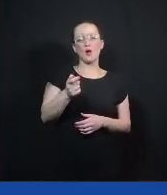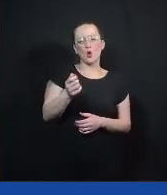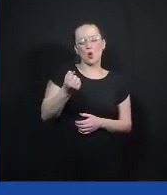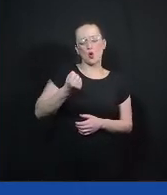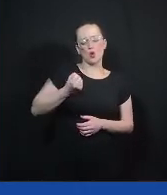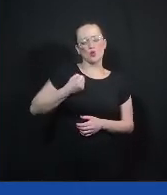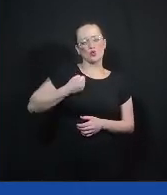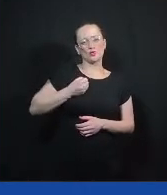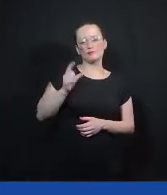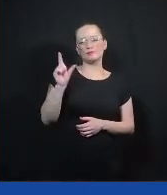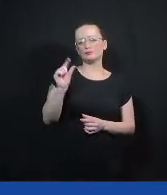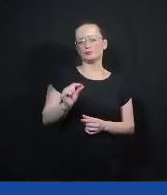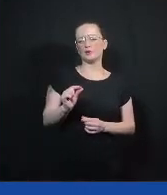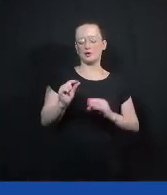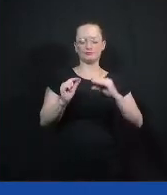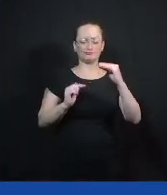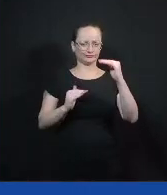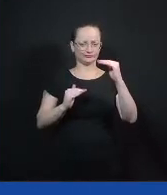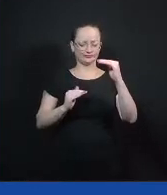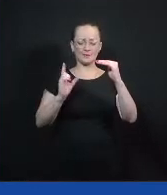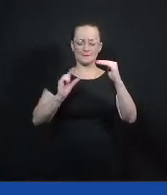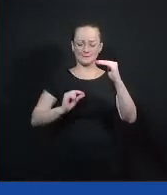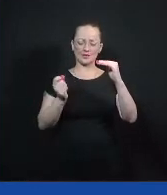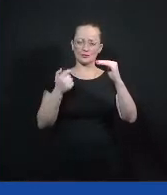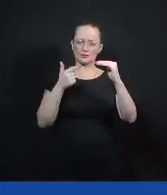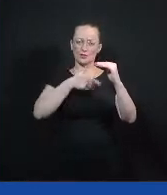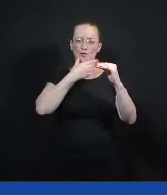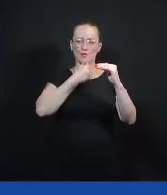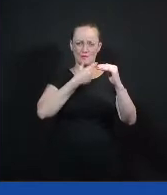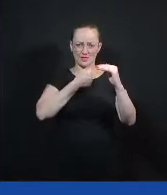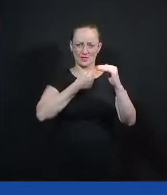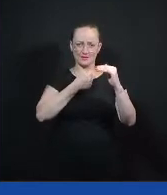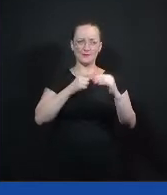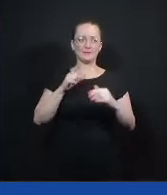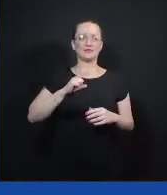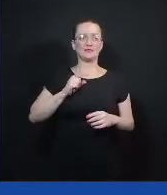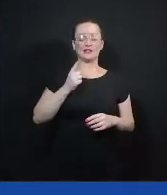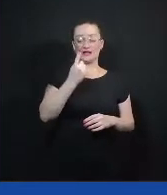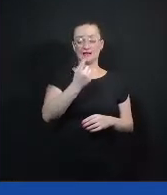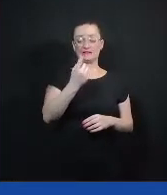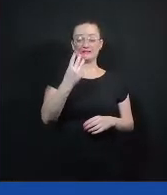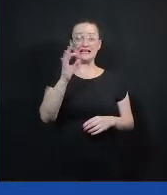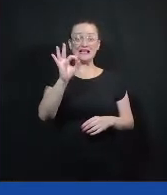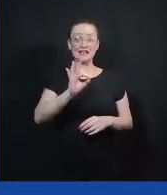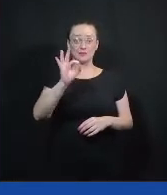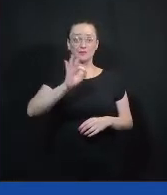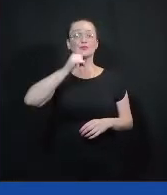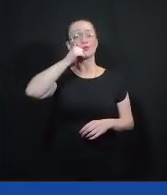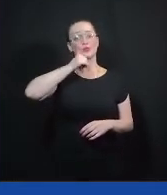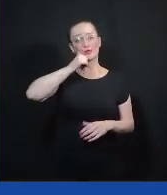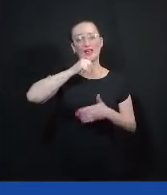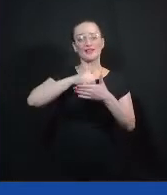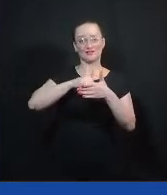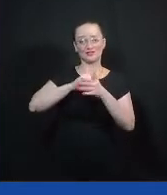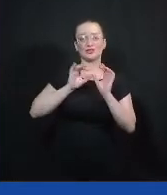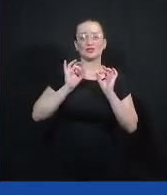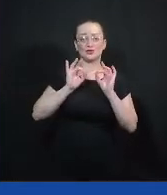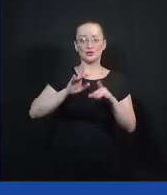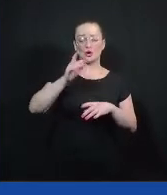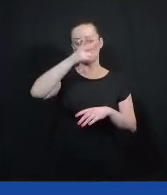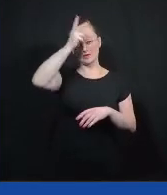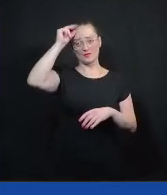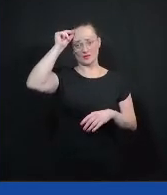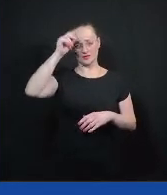menor em relação aos vereadores. Nós temos 13% apenas de mulheres candidatas a